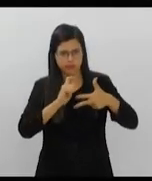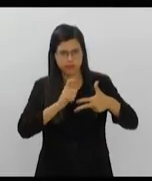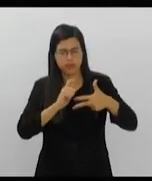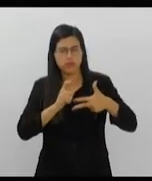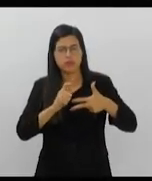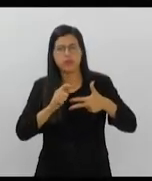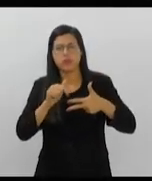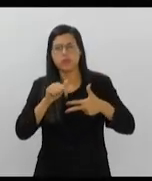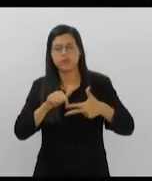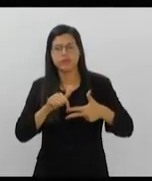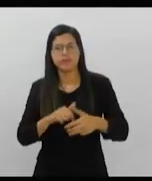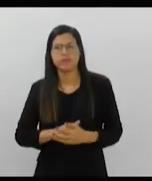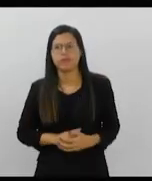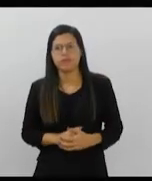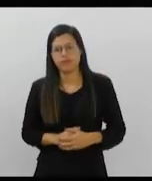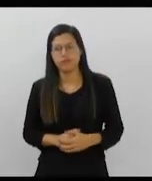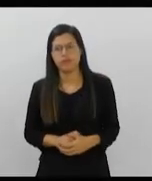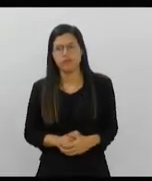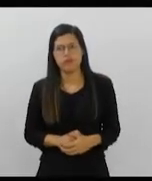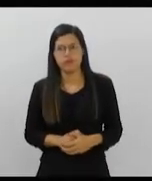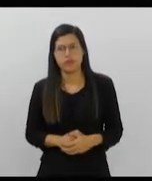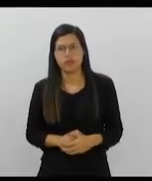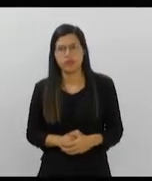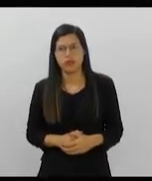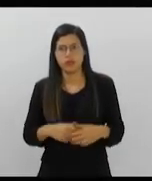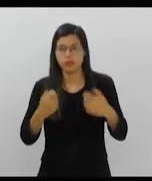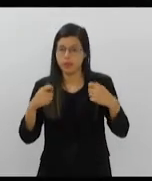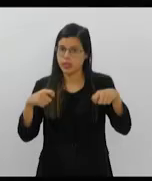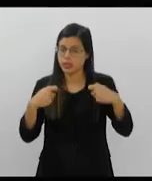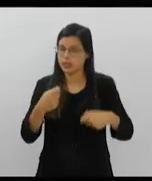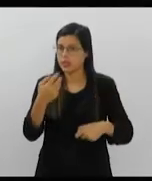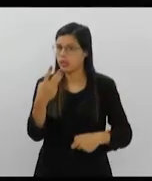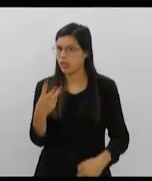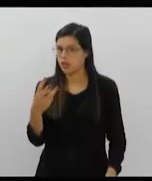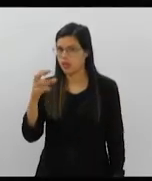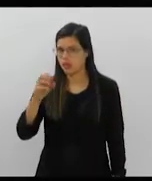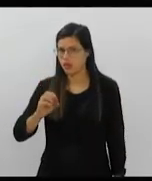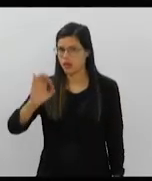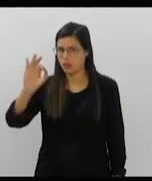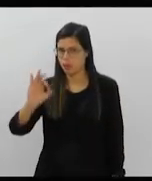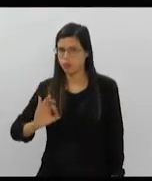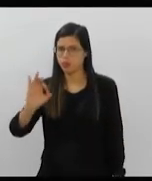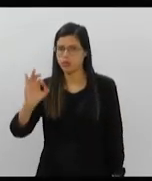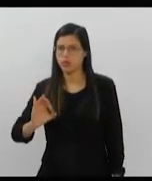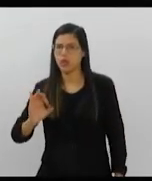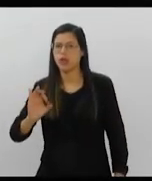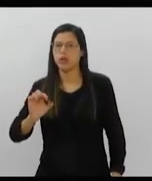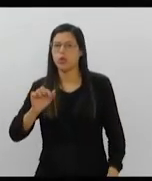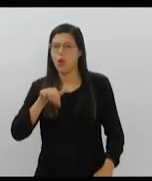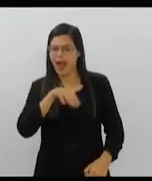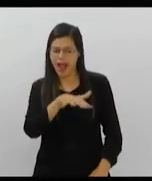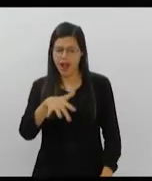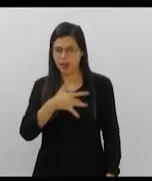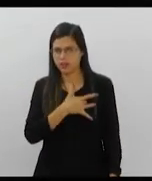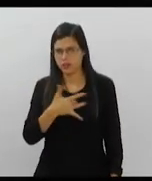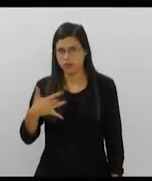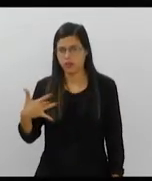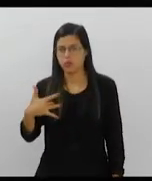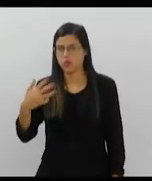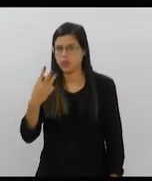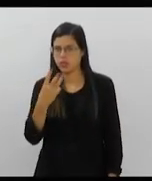quais serão, no mínimo, 30% destinados ao serviço de saúde e, no